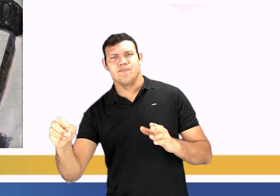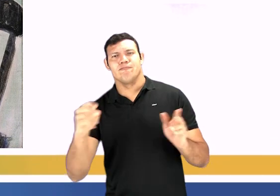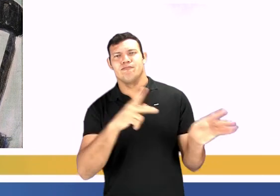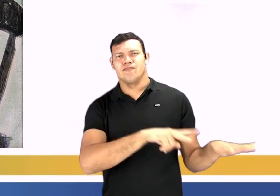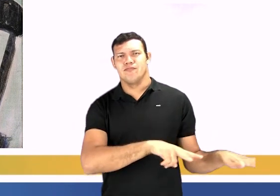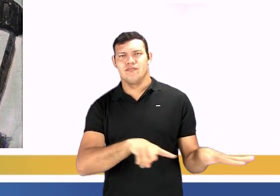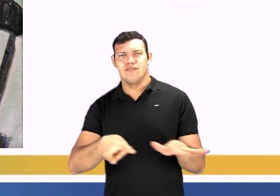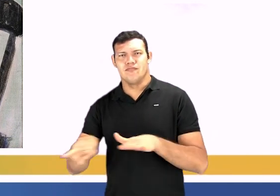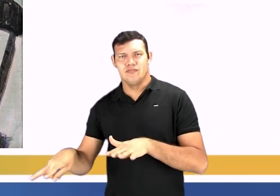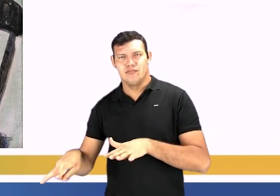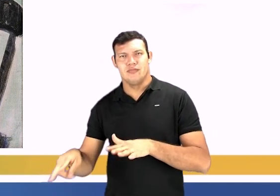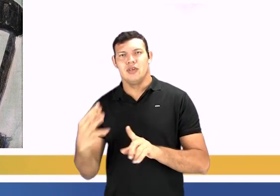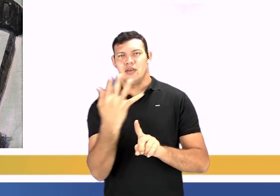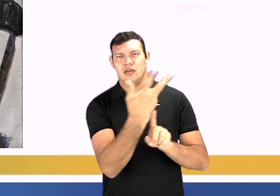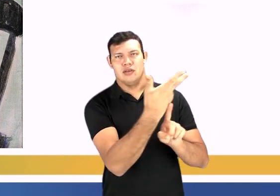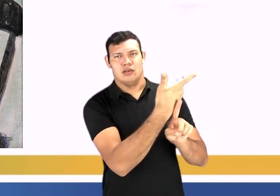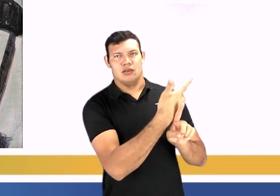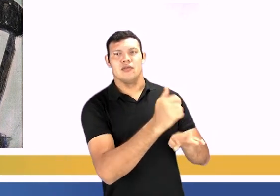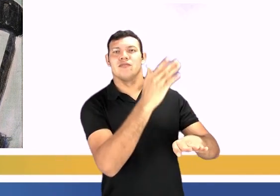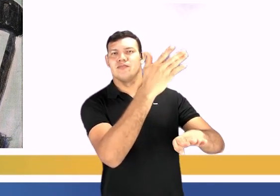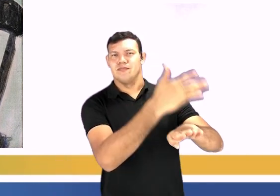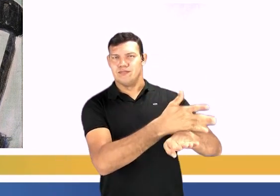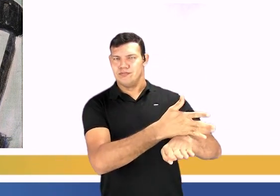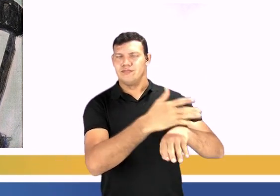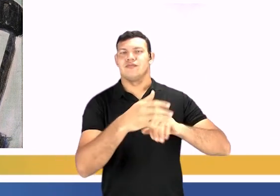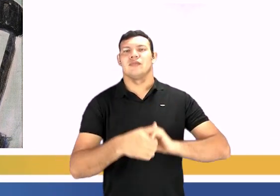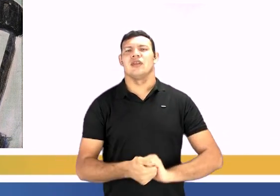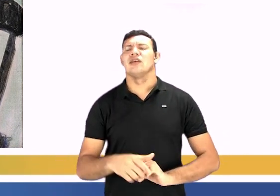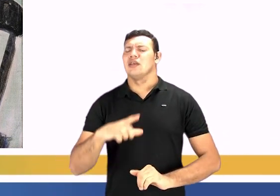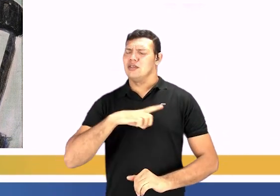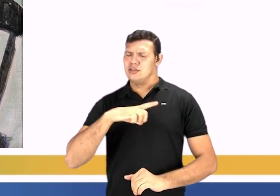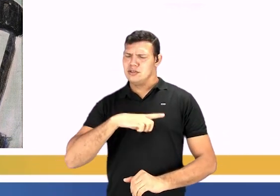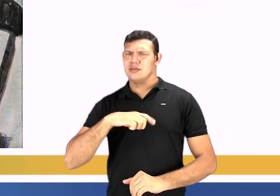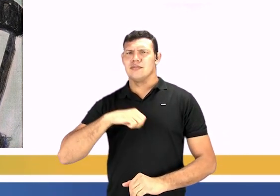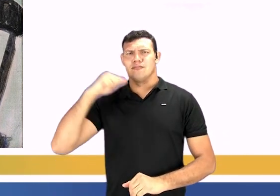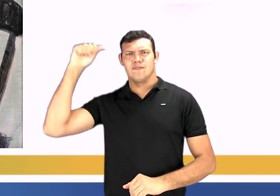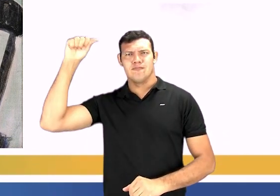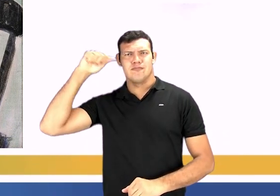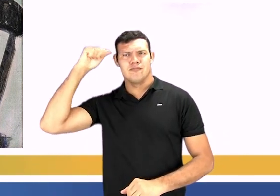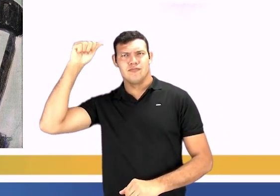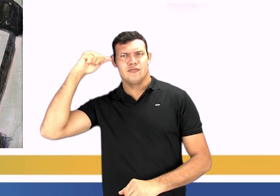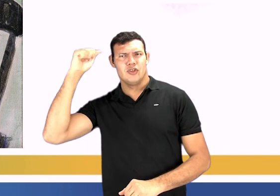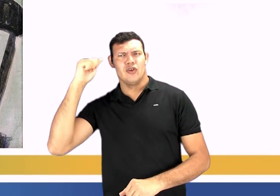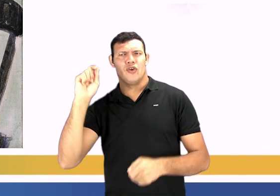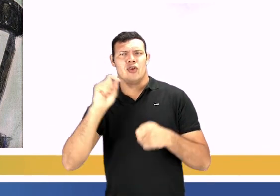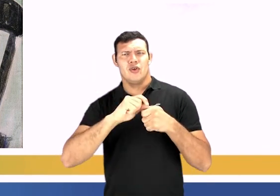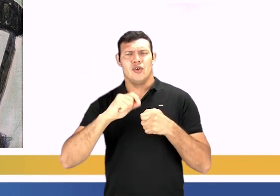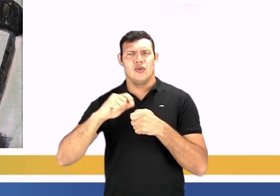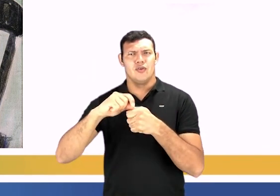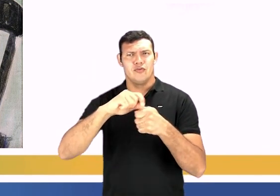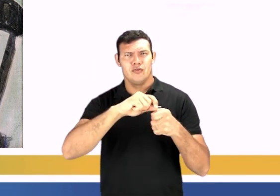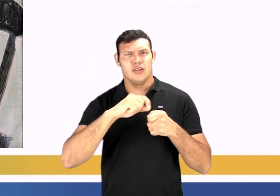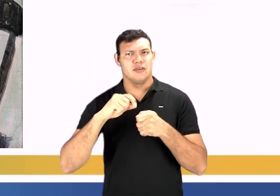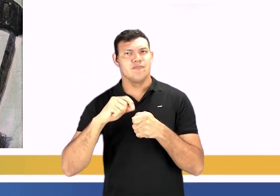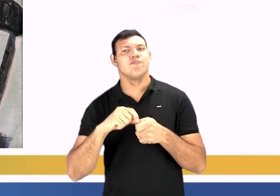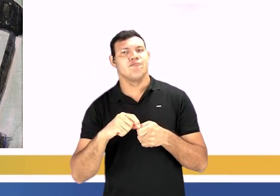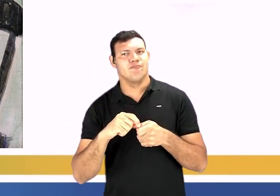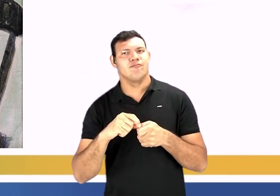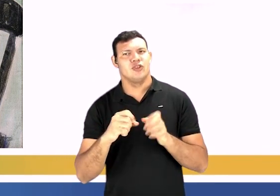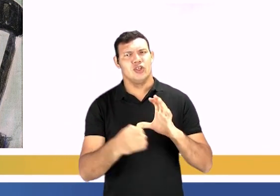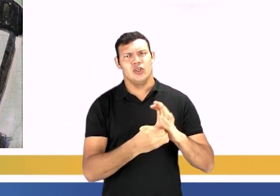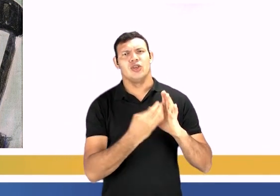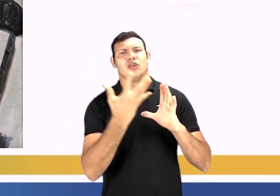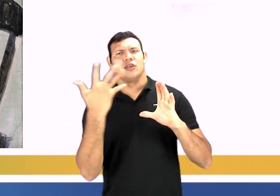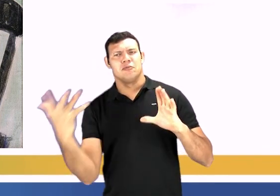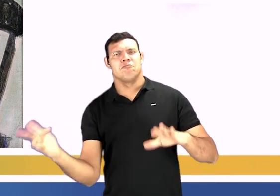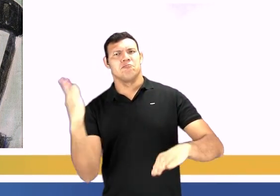Arte Moderna. Entretanto, já havia artistas realizando obras com características modernas alguns